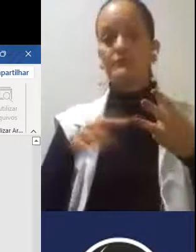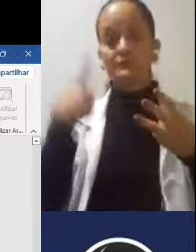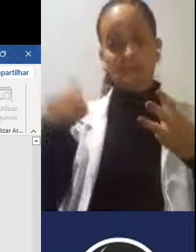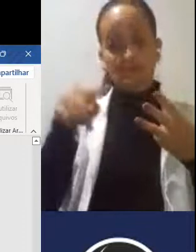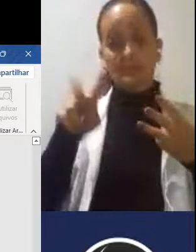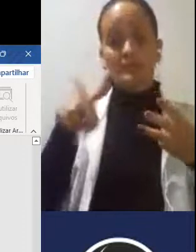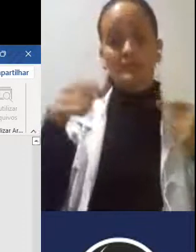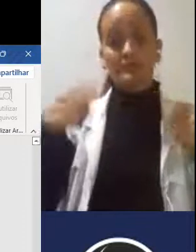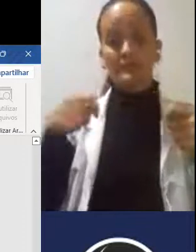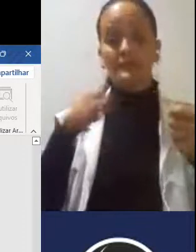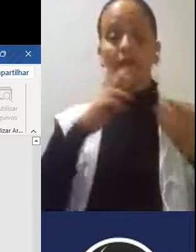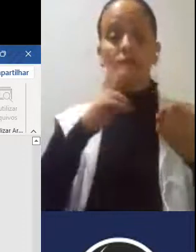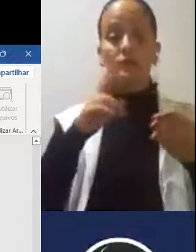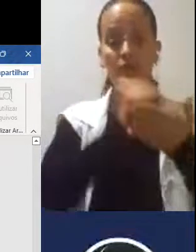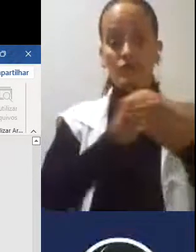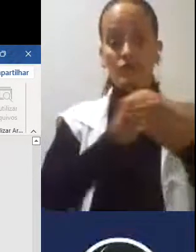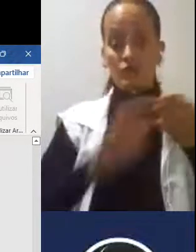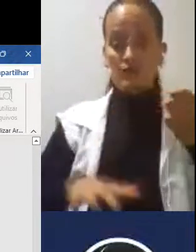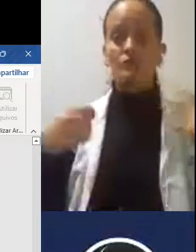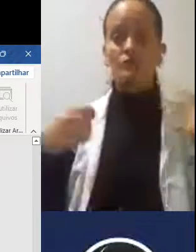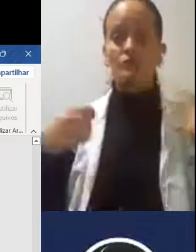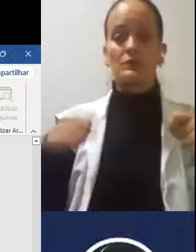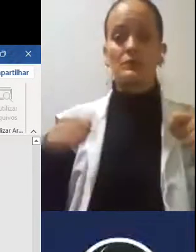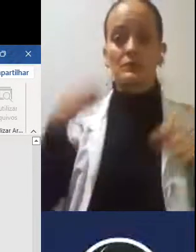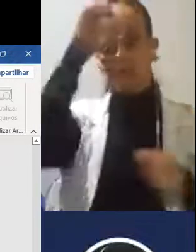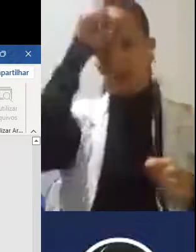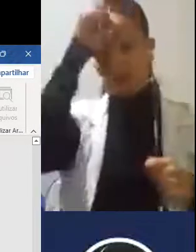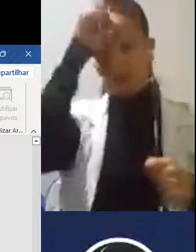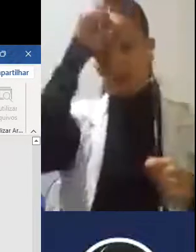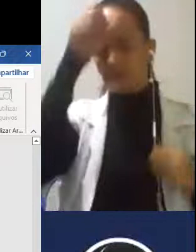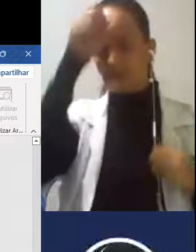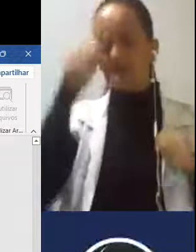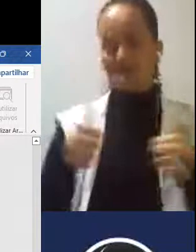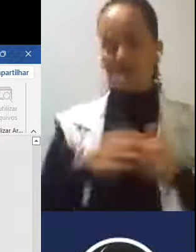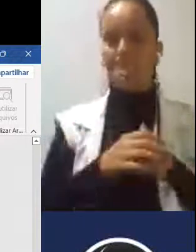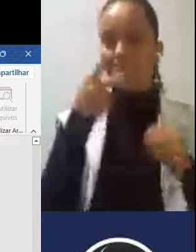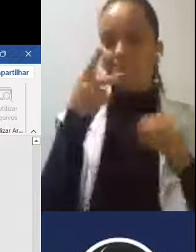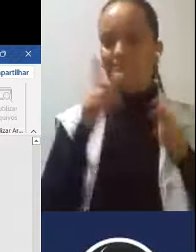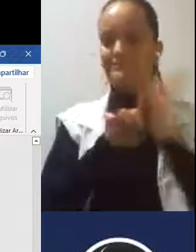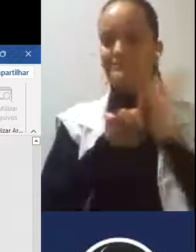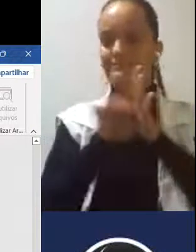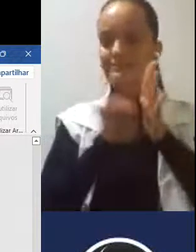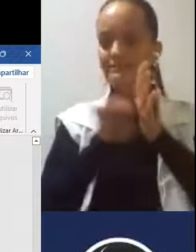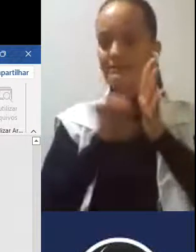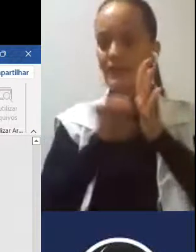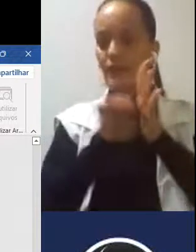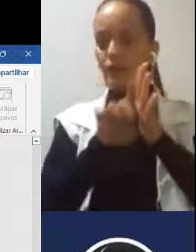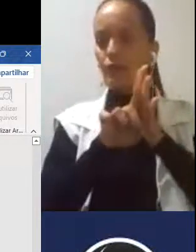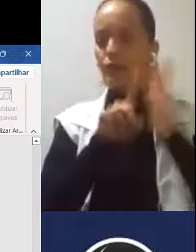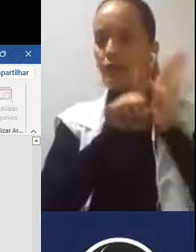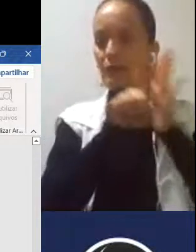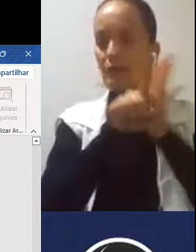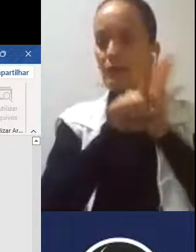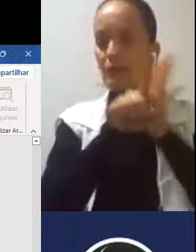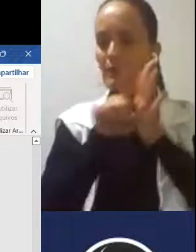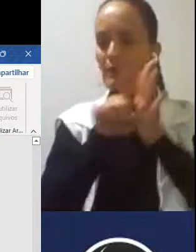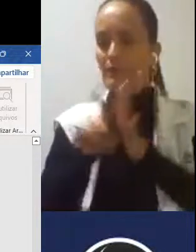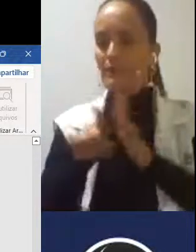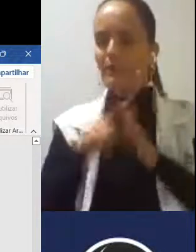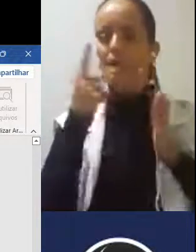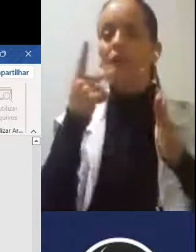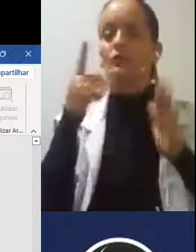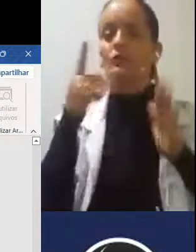Primeiro, calcular o valor da resistência do condutor de cobre 6 milímetros. Então, isso aqui, ó, é levando em consideração o quê?